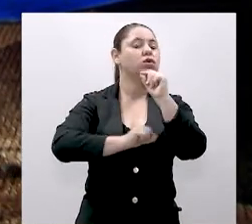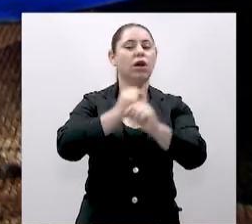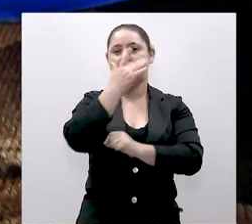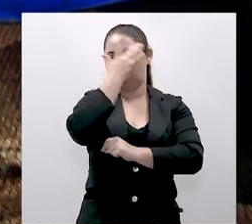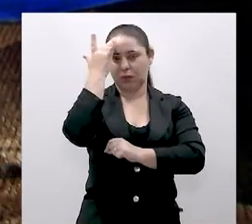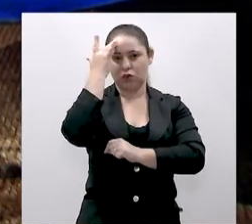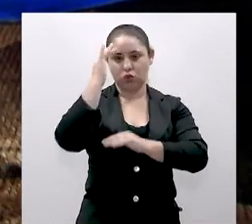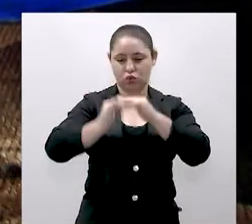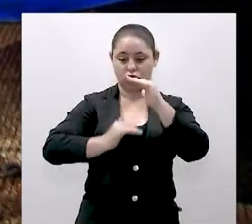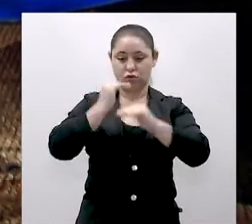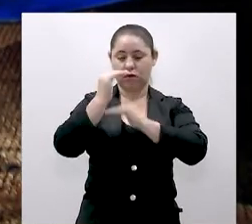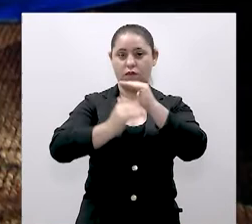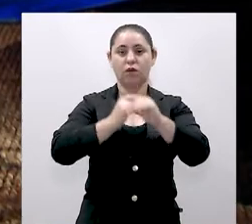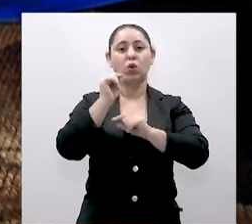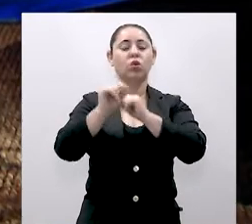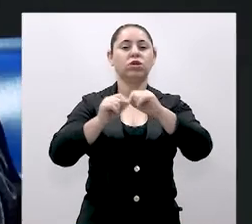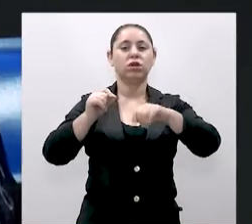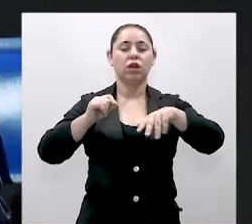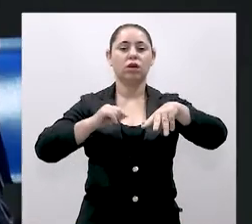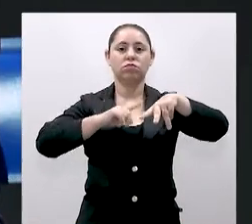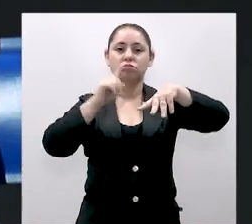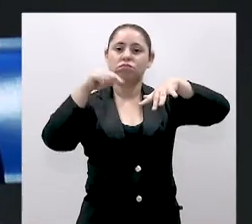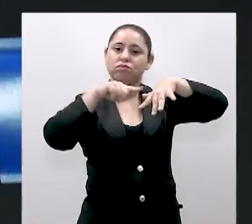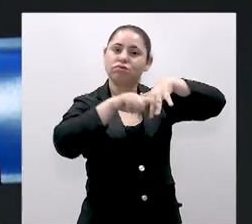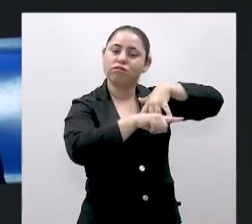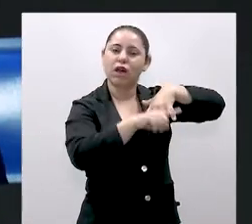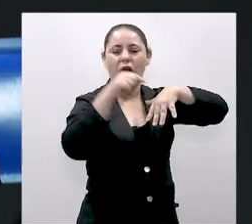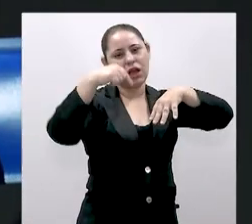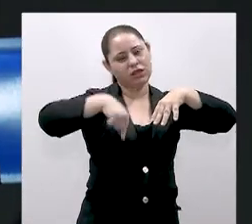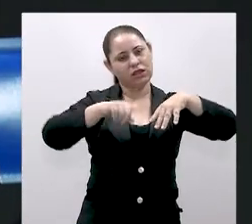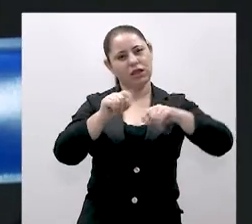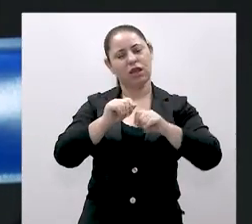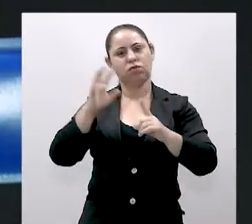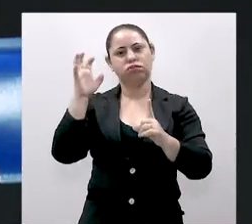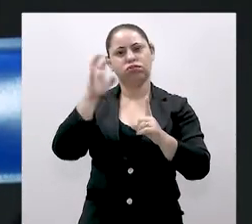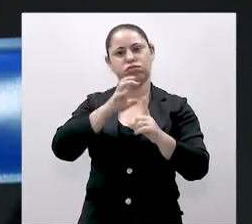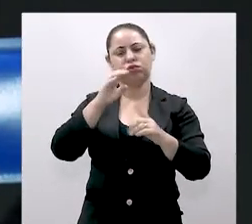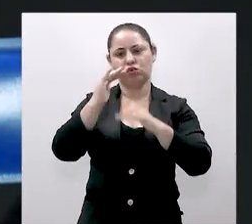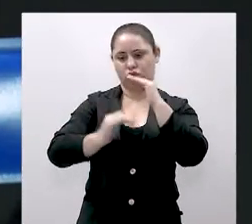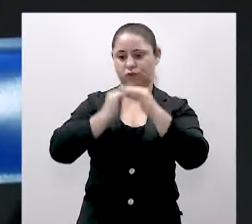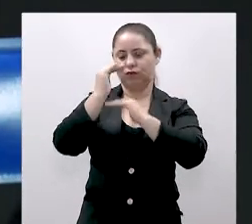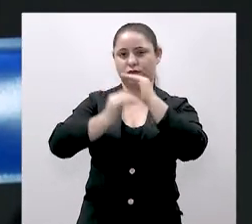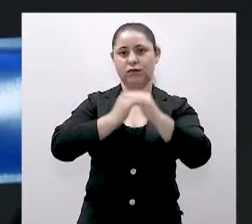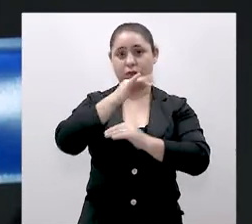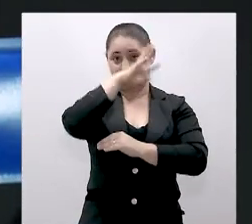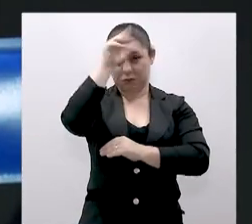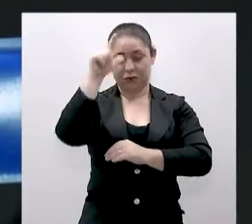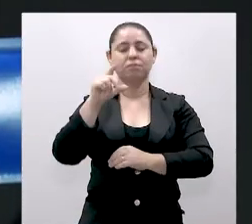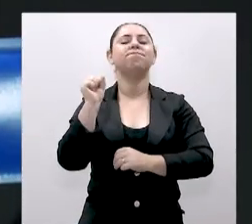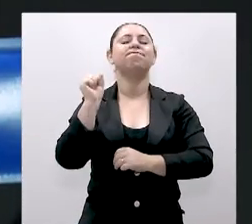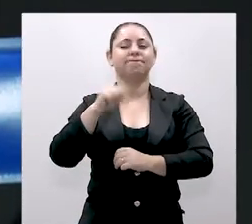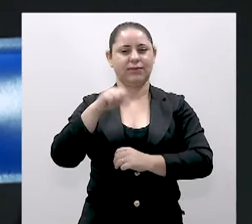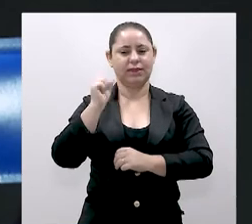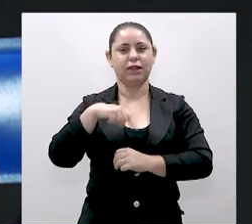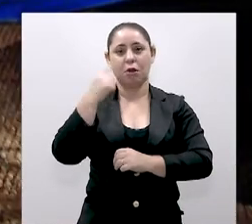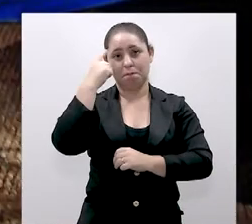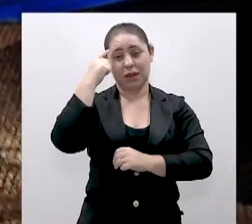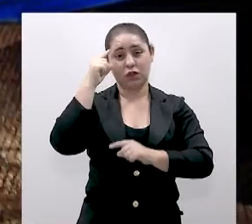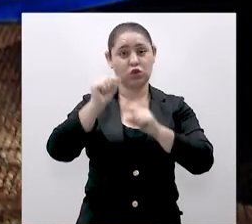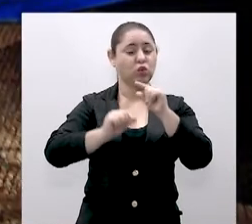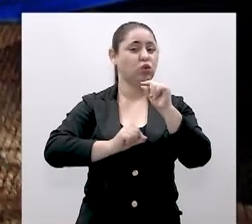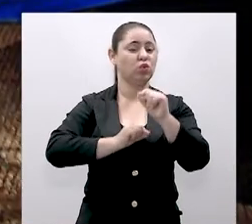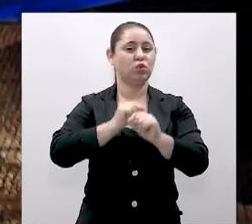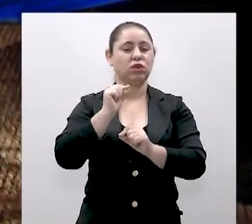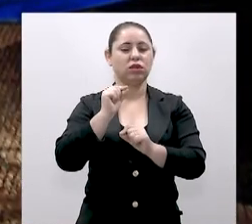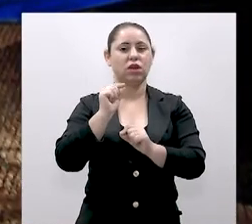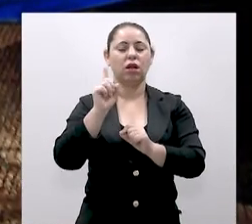também o senhor que uma pessoa que você for me ligar o desenvolvimento Essas são da Rota bioceânica aqui eu acho que vai impactar muito Bonito Mato Grosso do Sul eu acho que sim